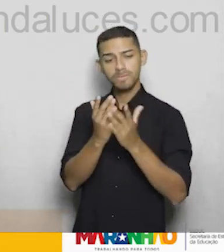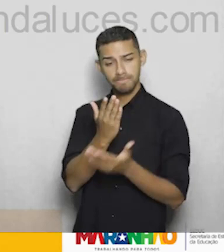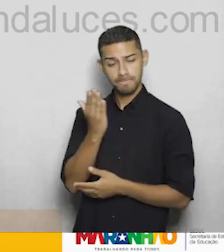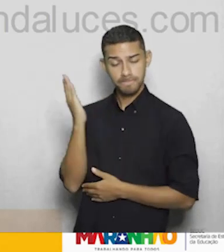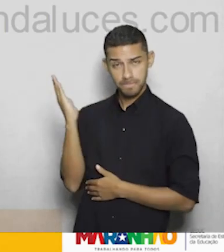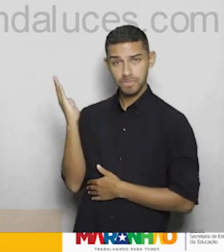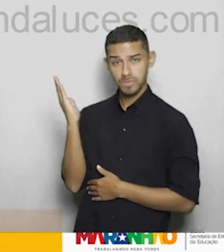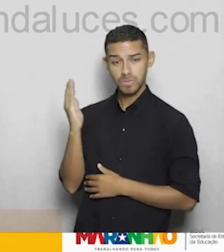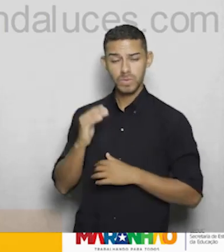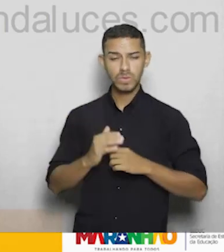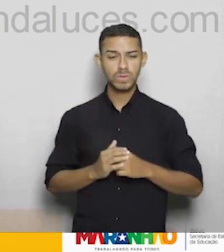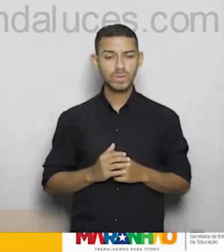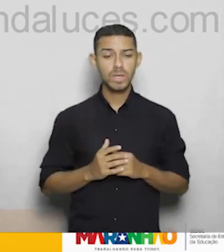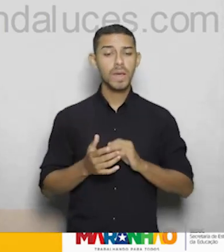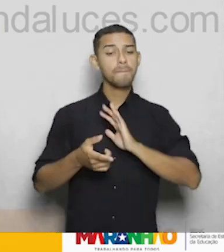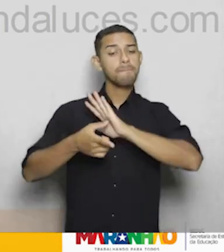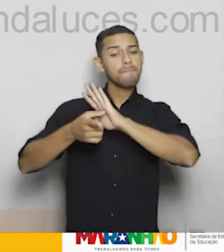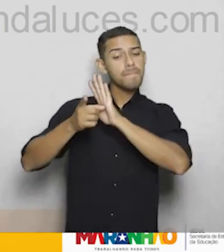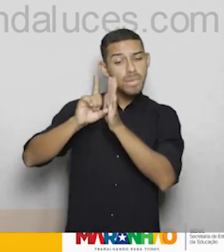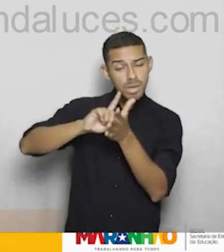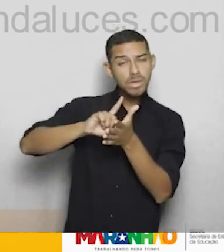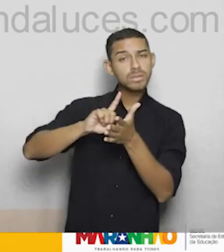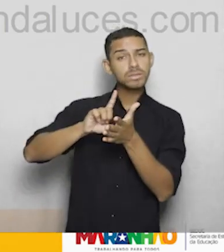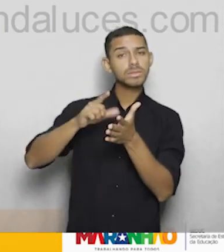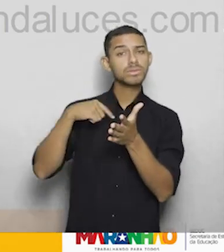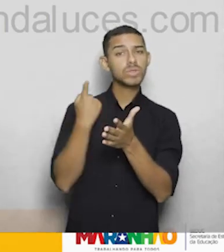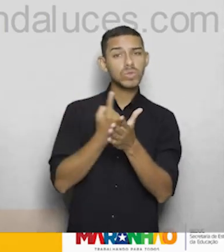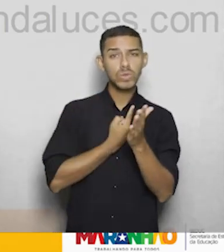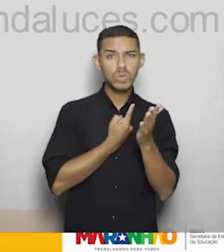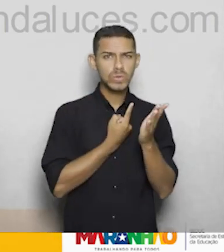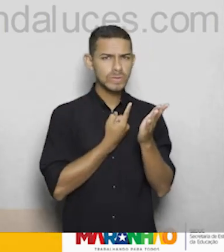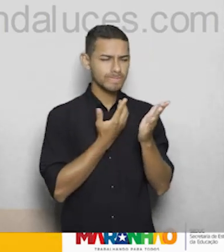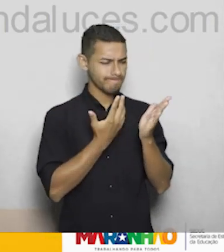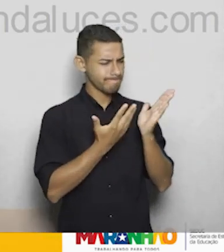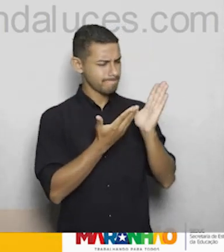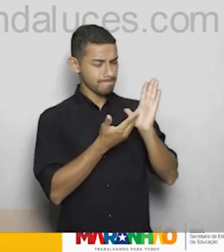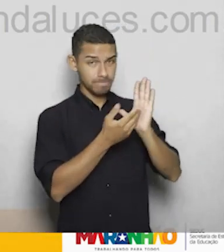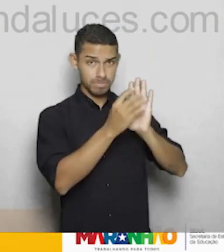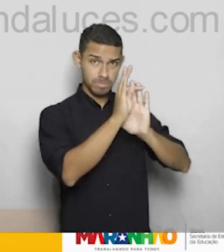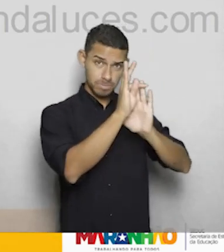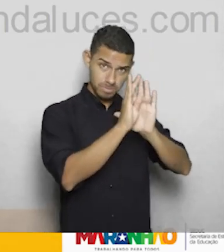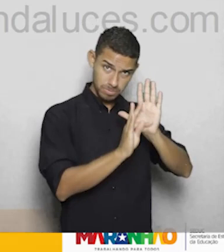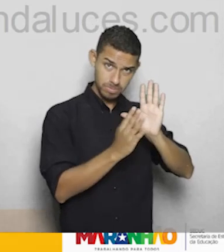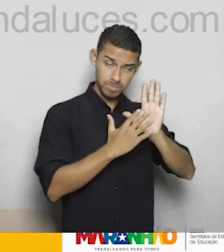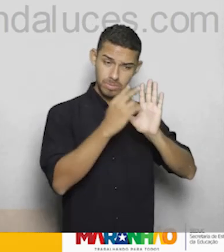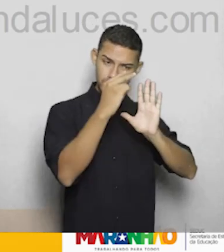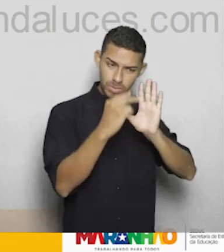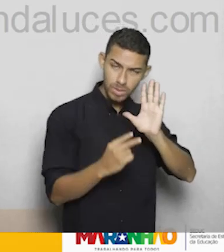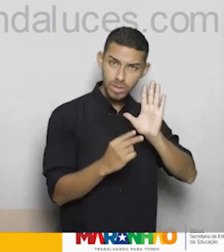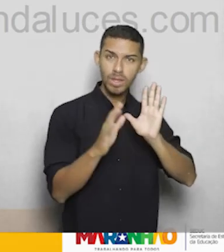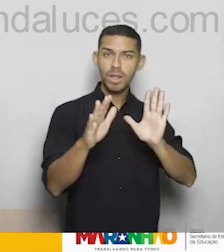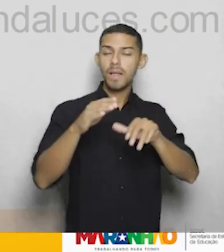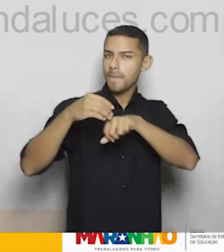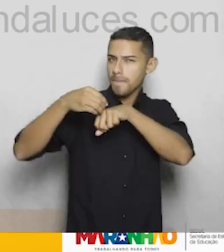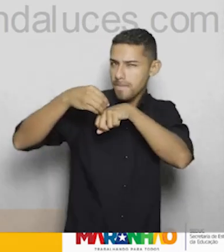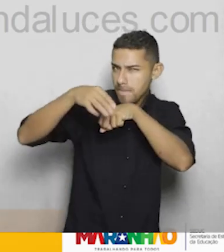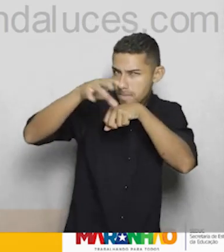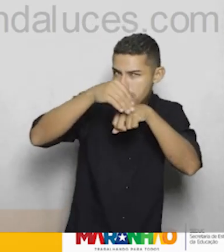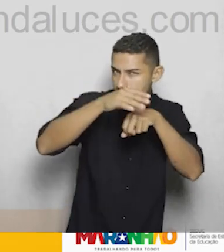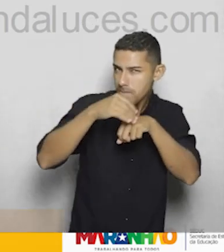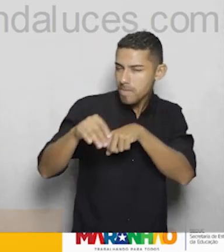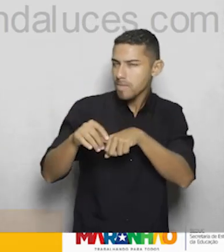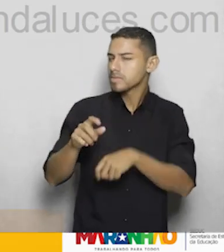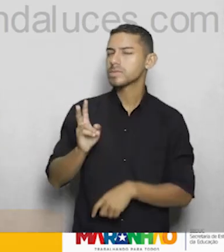olha só. Mas antes de nós passarmos para esta leitura, a dica de ouro